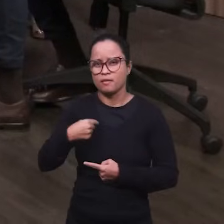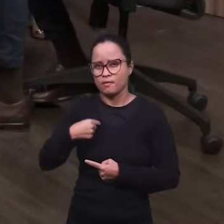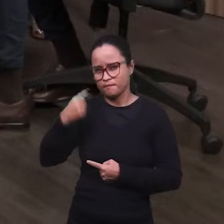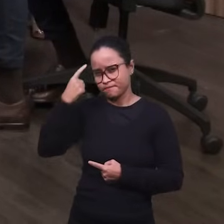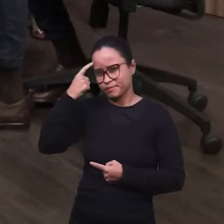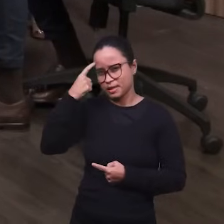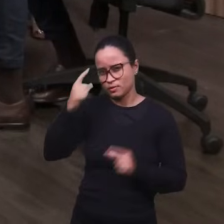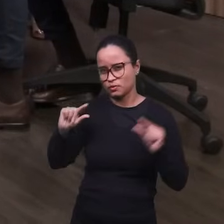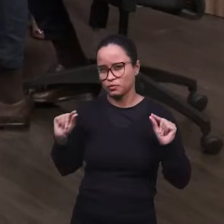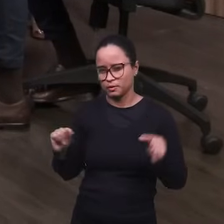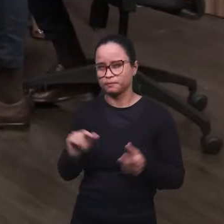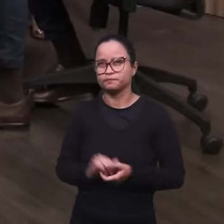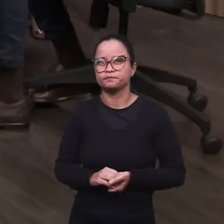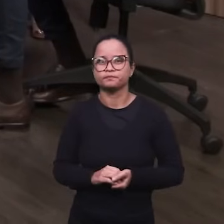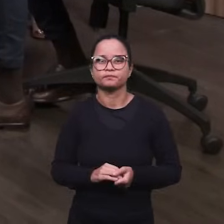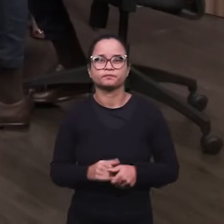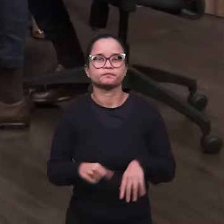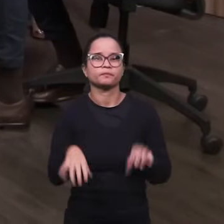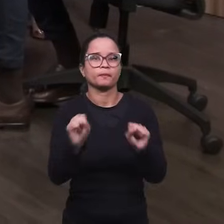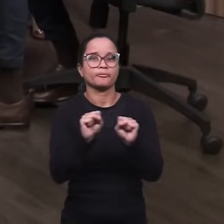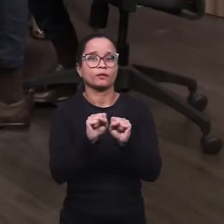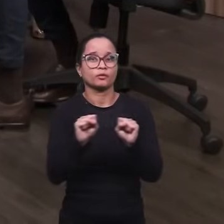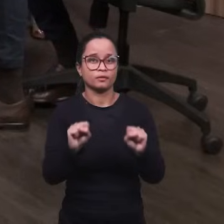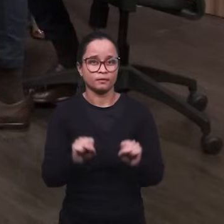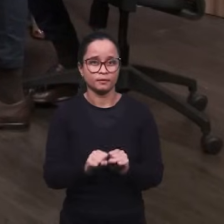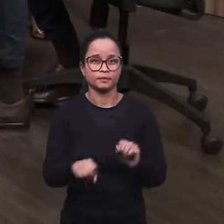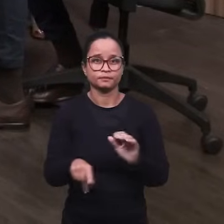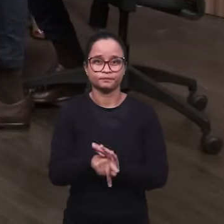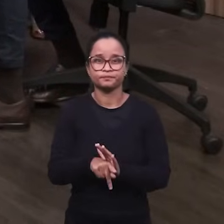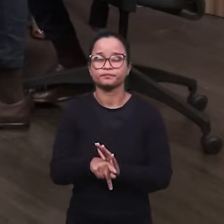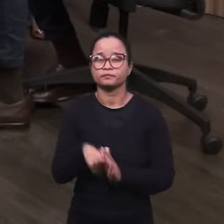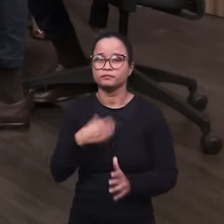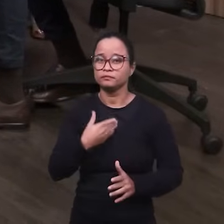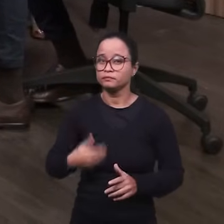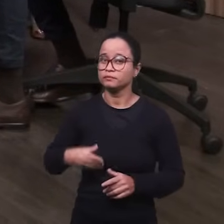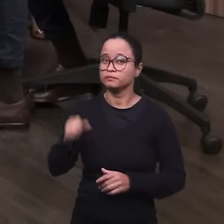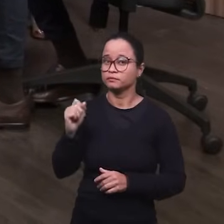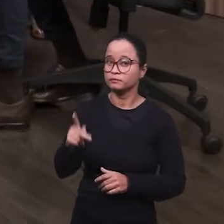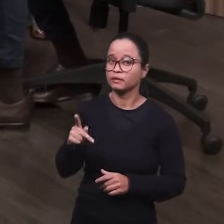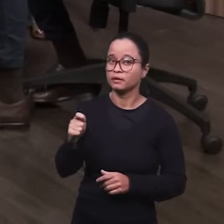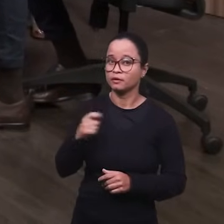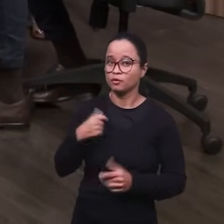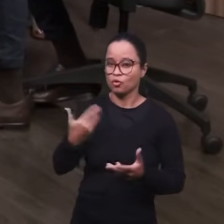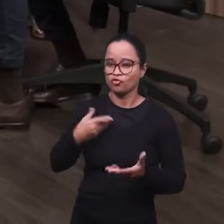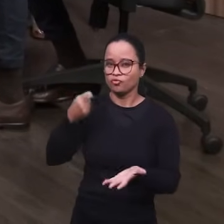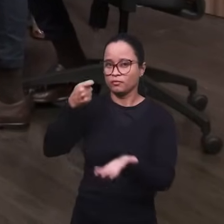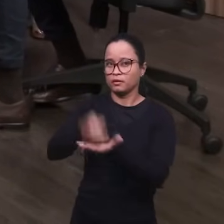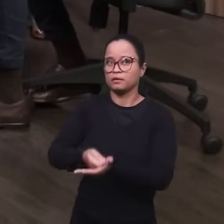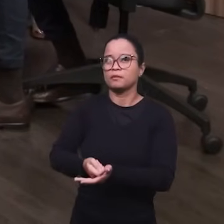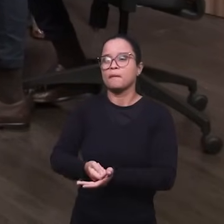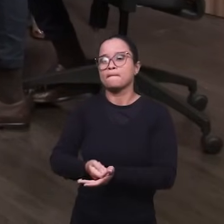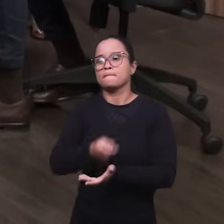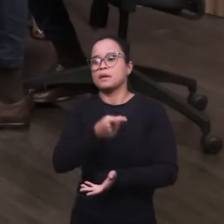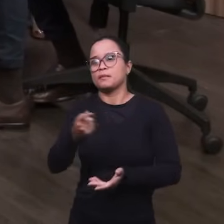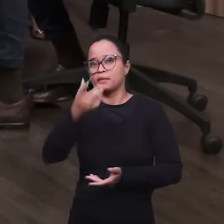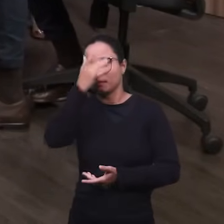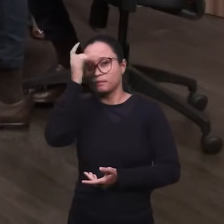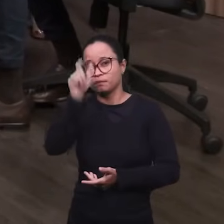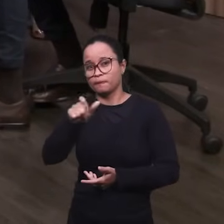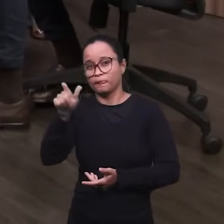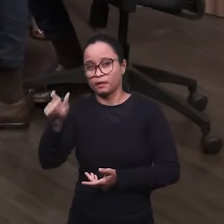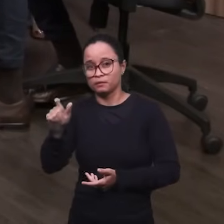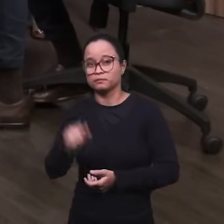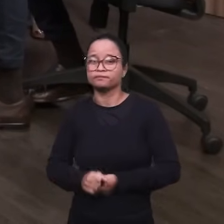Olha só, pastor. O sistema previdenciário realmente ele é contributivo. Então, hoje eu contribuo para pagar as